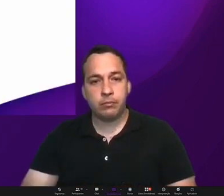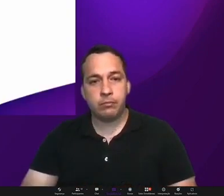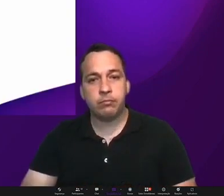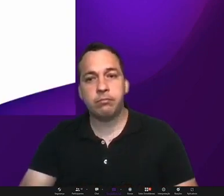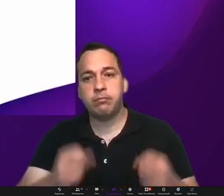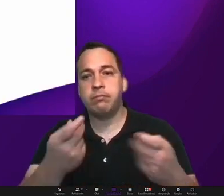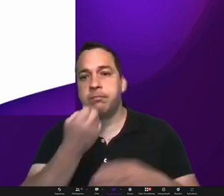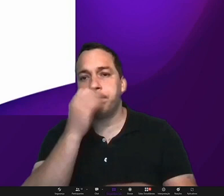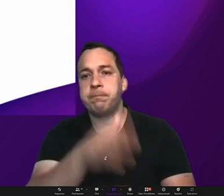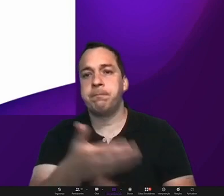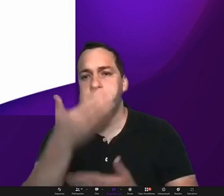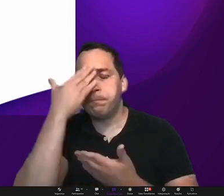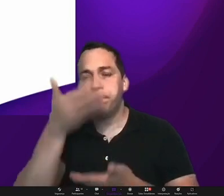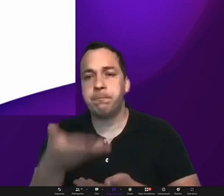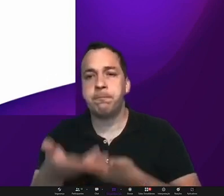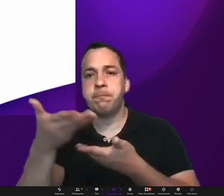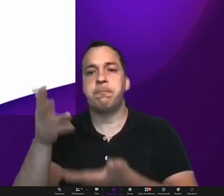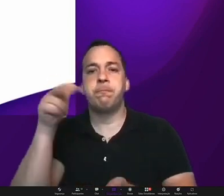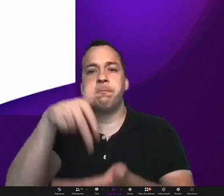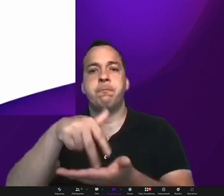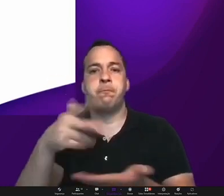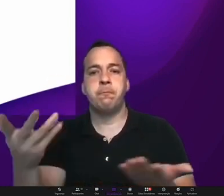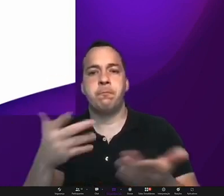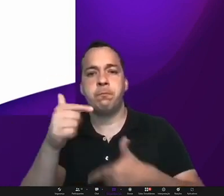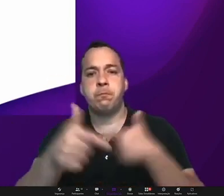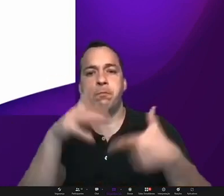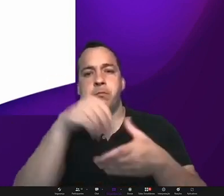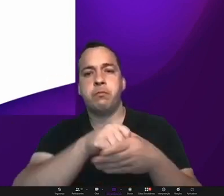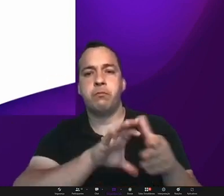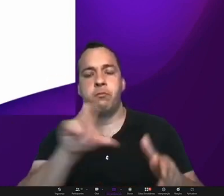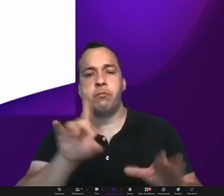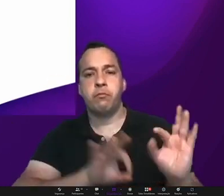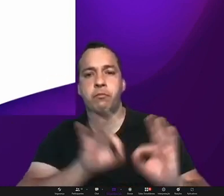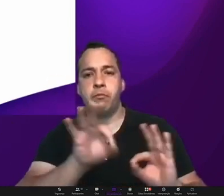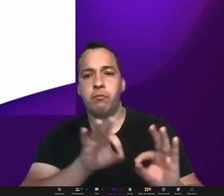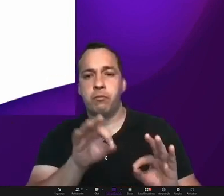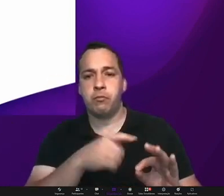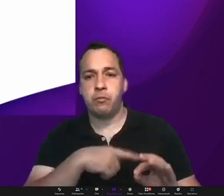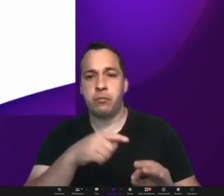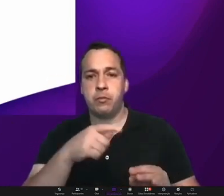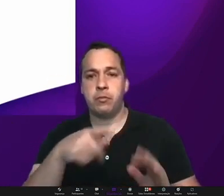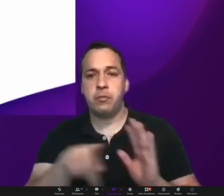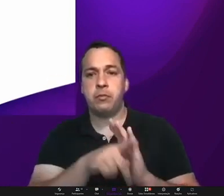pelo convite. Eu trabalho na coordenação técnico-operacional da nefrologia do Hospital